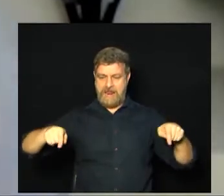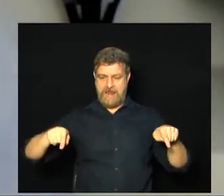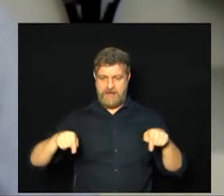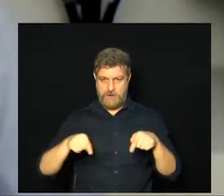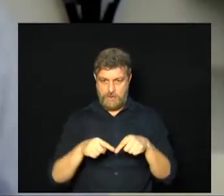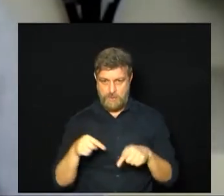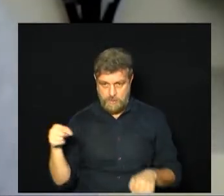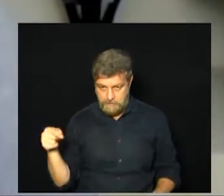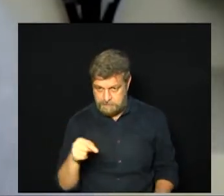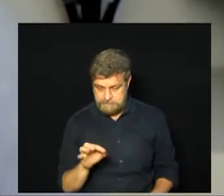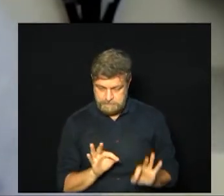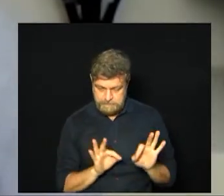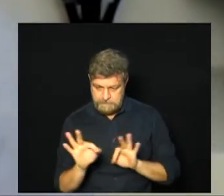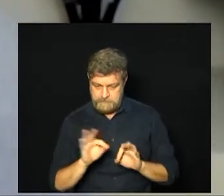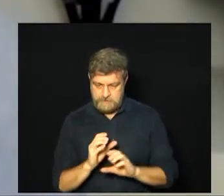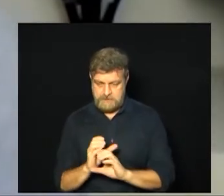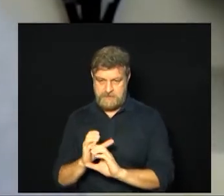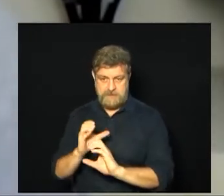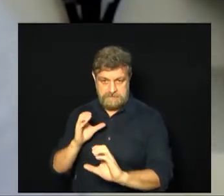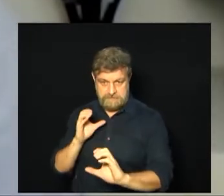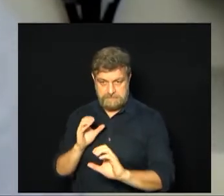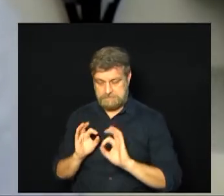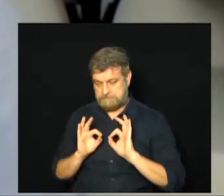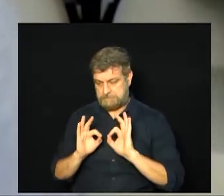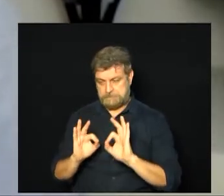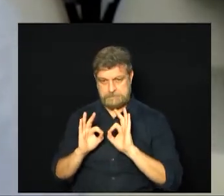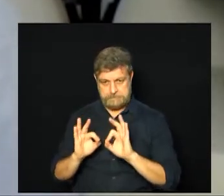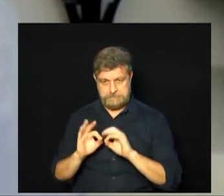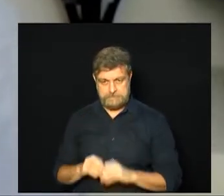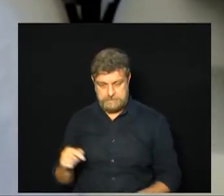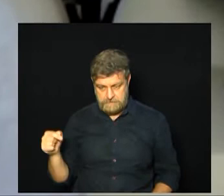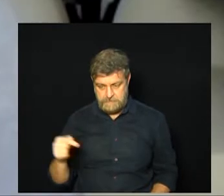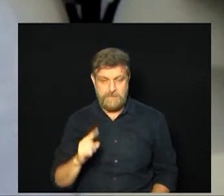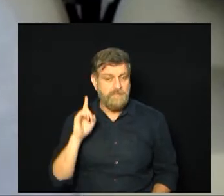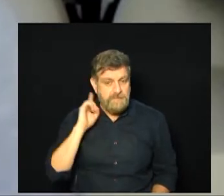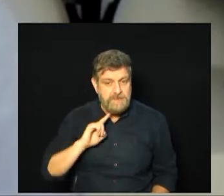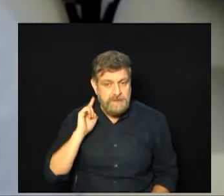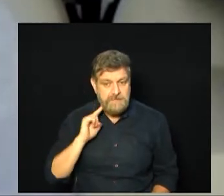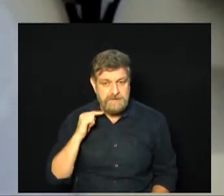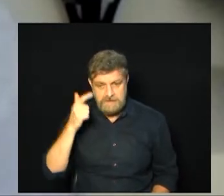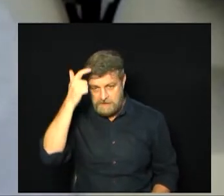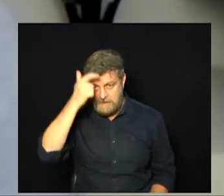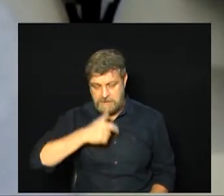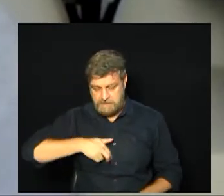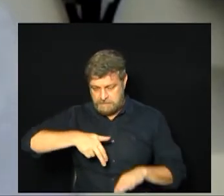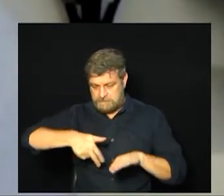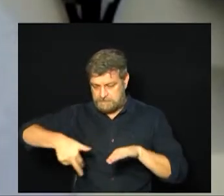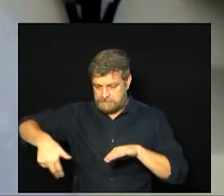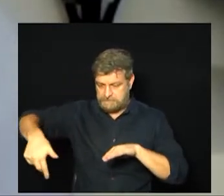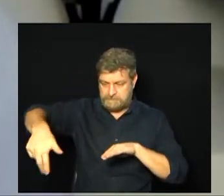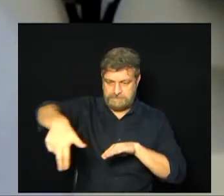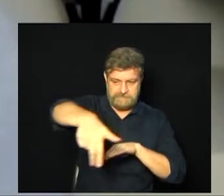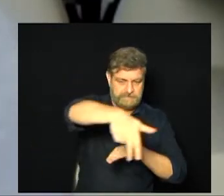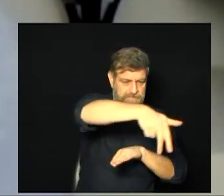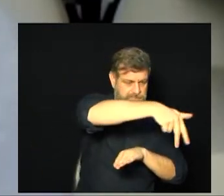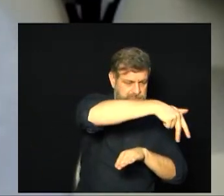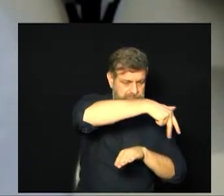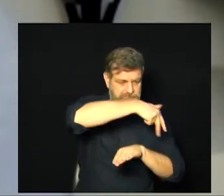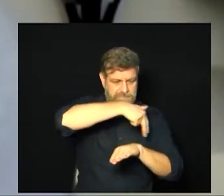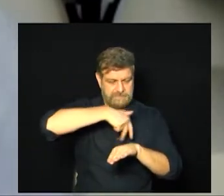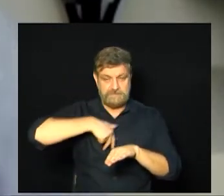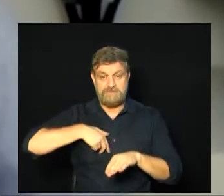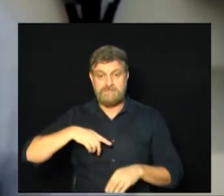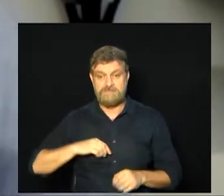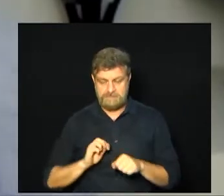do projeto arquitetônico aqui de Oscar Niemeyer, e eu fiz essa volta na pandemia. Teve um dia